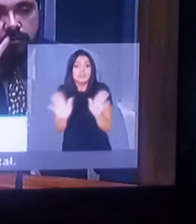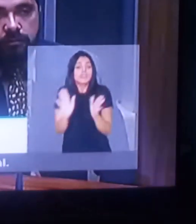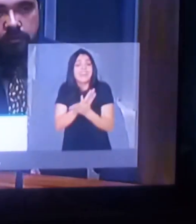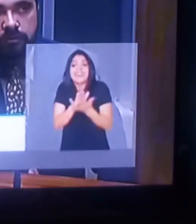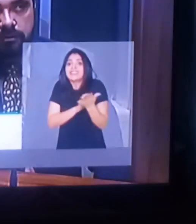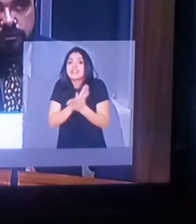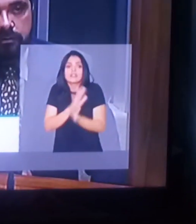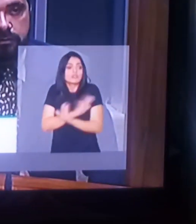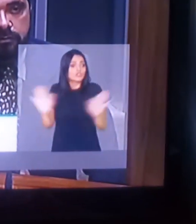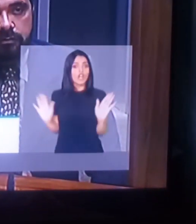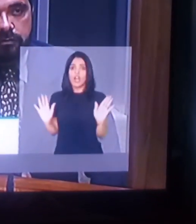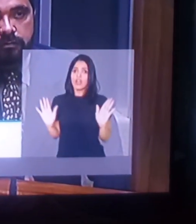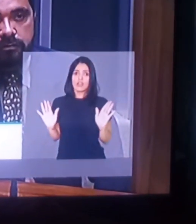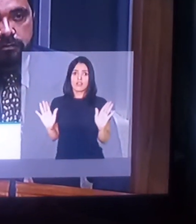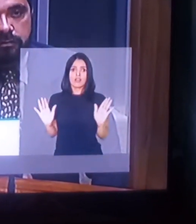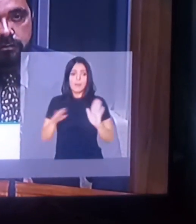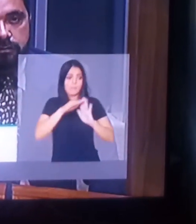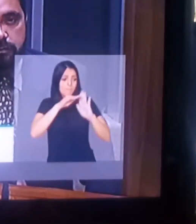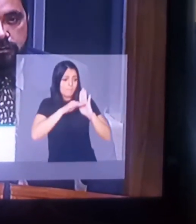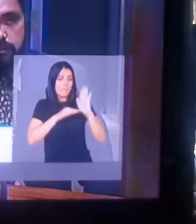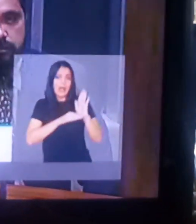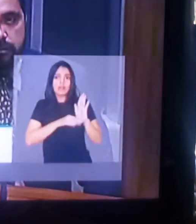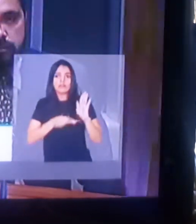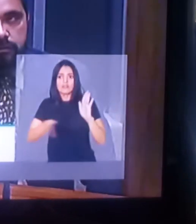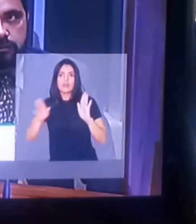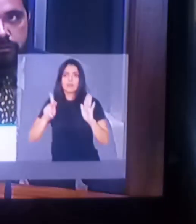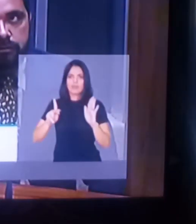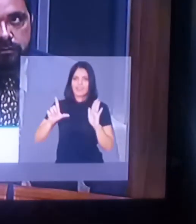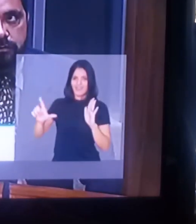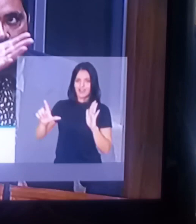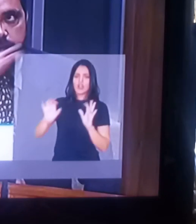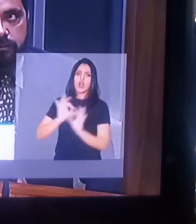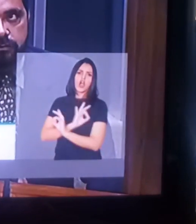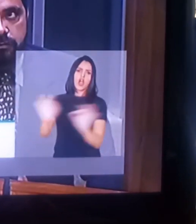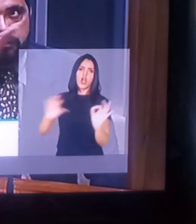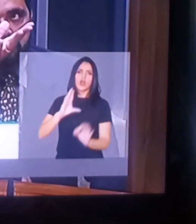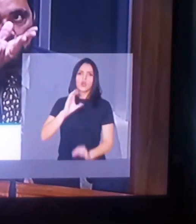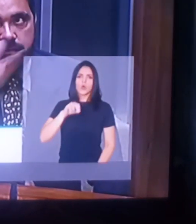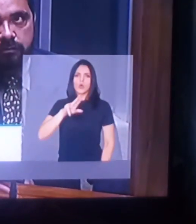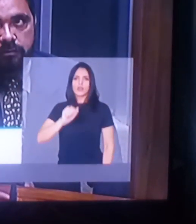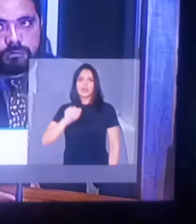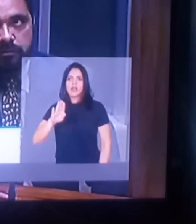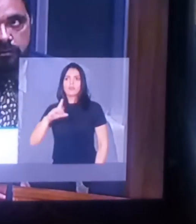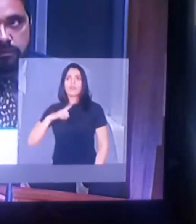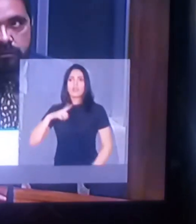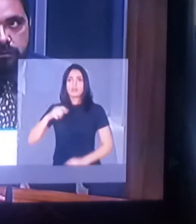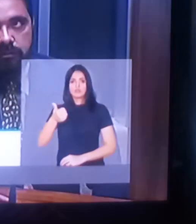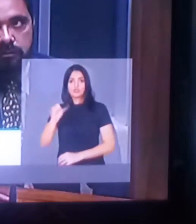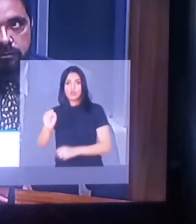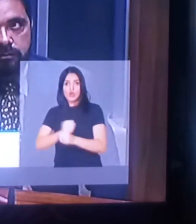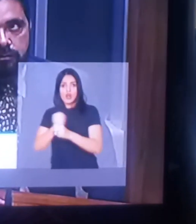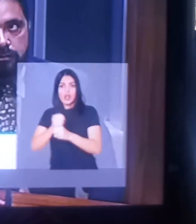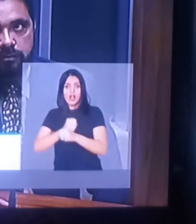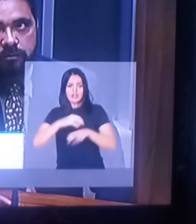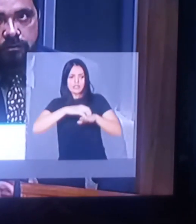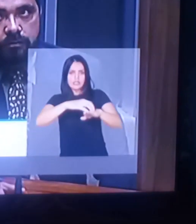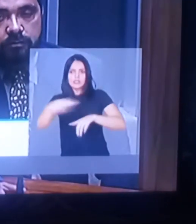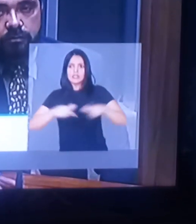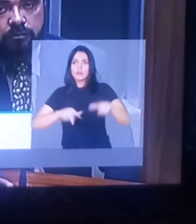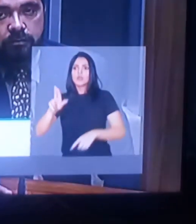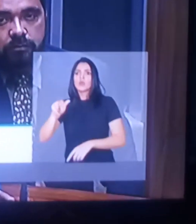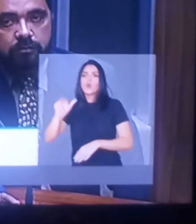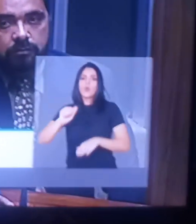mais nada do que isso. As pautas que foi, a PL, ótimo. Conab, eu tenho 18 anos de transporte, nunca carreguei